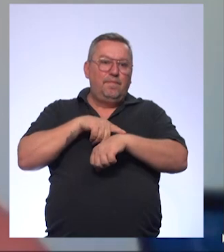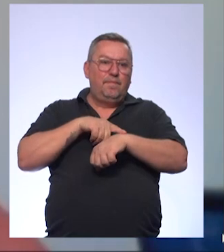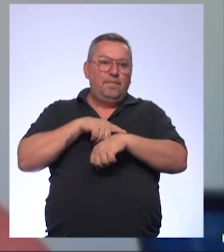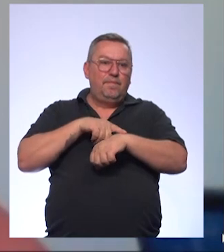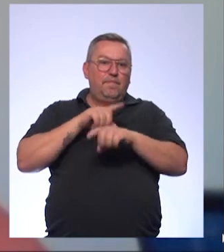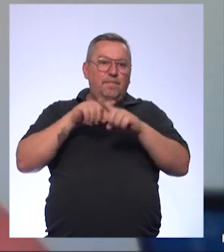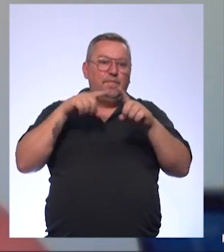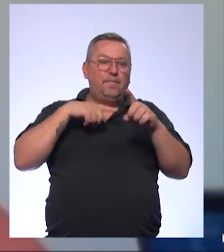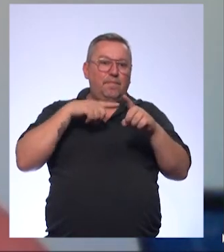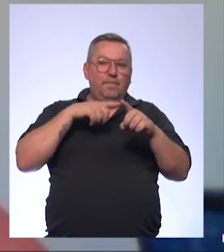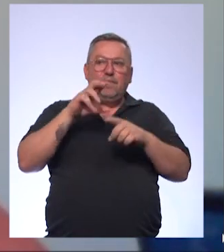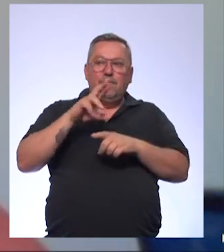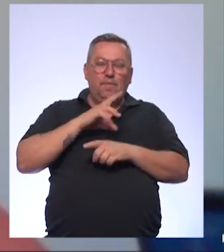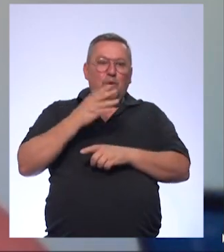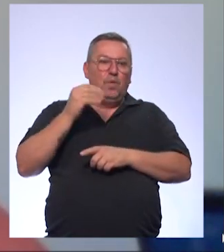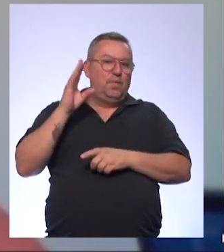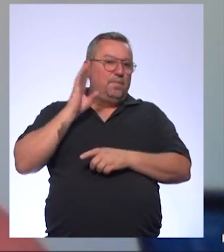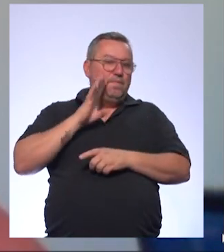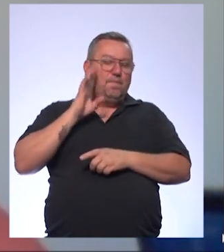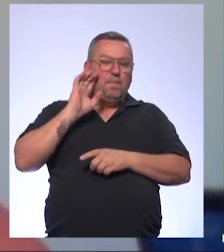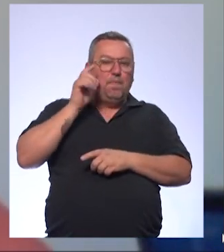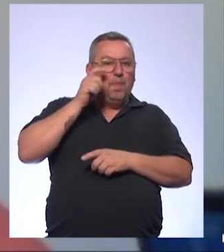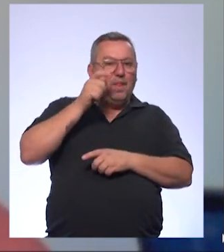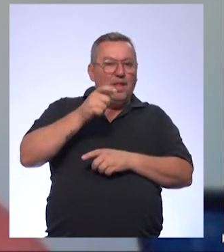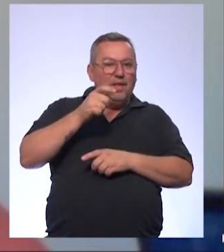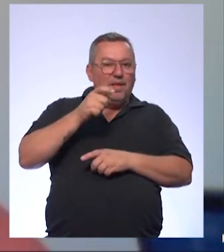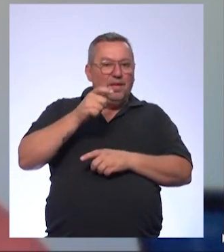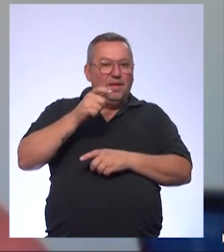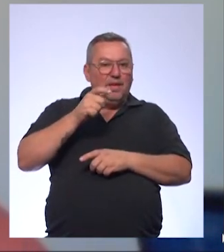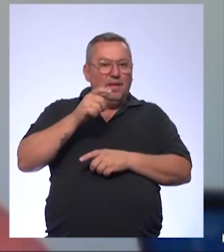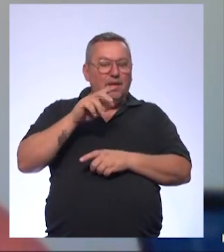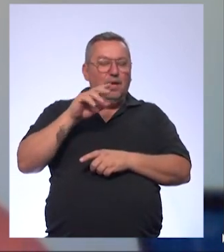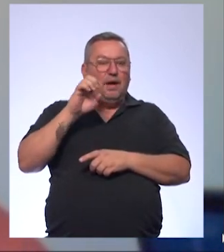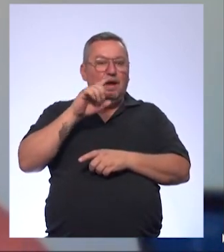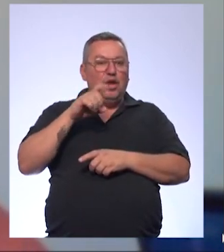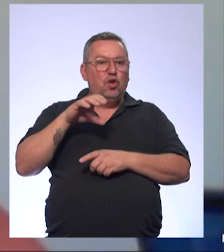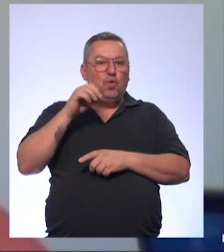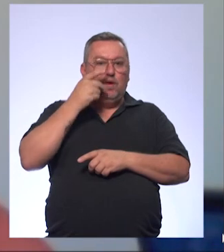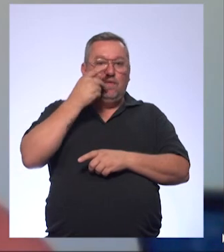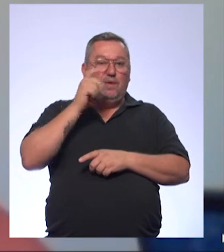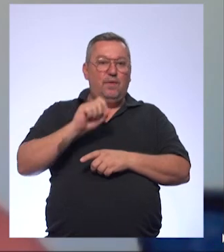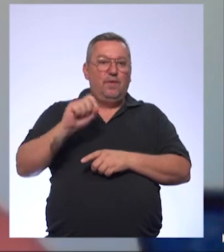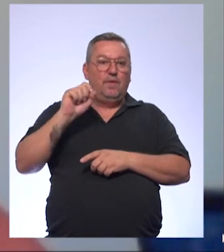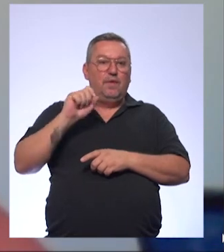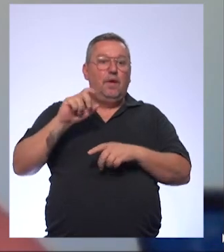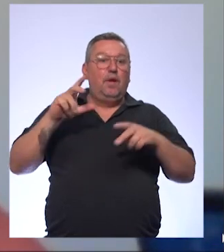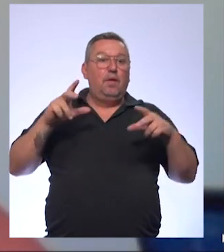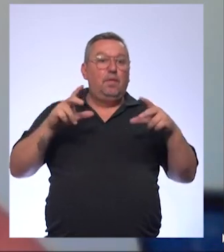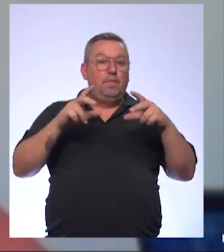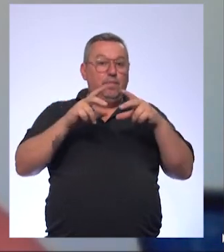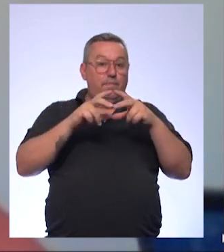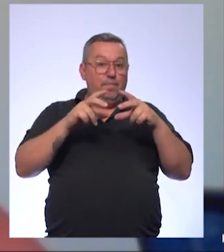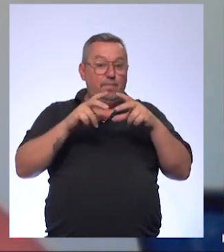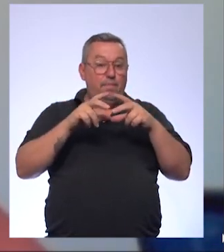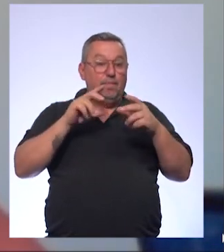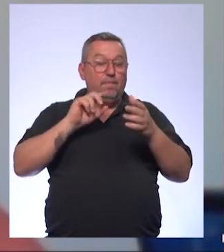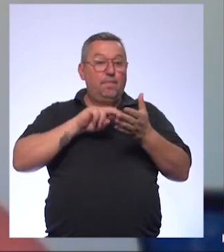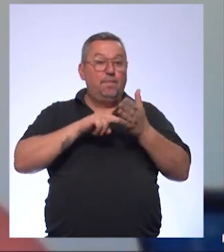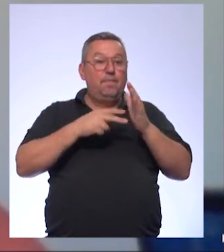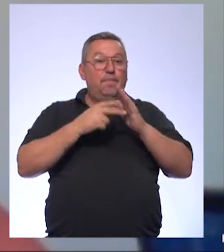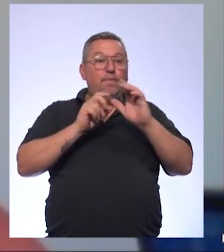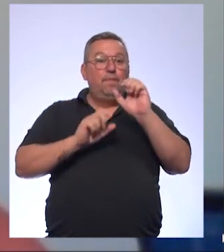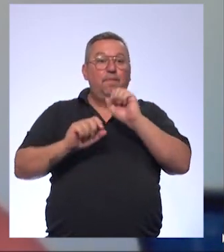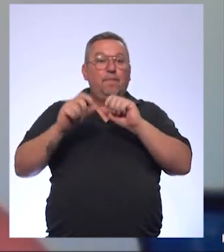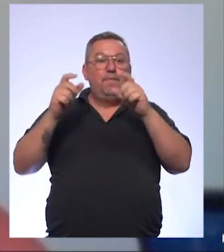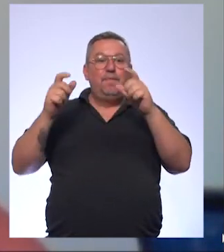Mas tivemos respostas bastante interessantes, como a do Enzo, por exemplo, que disse que o significado das pirâmides era